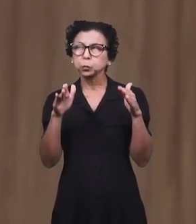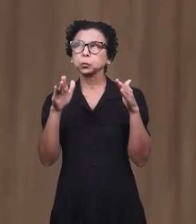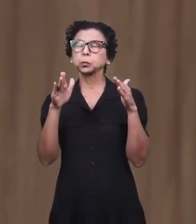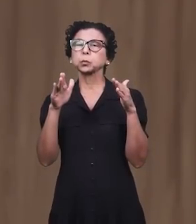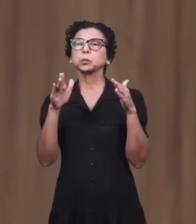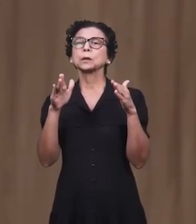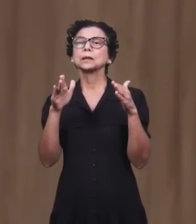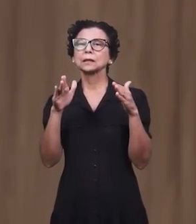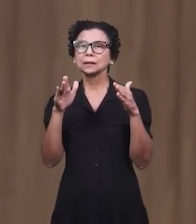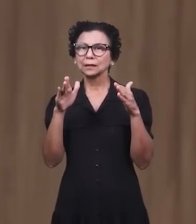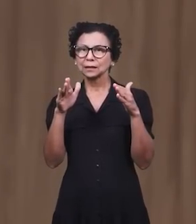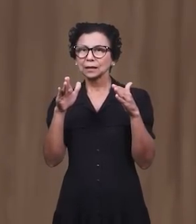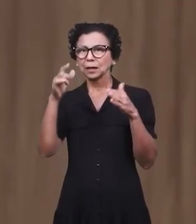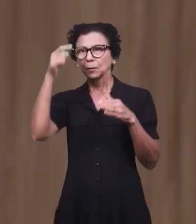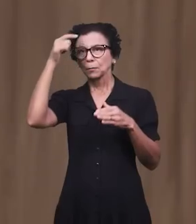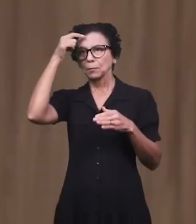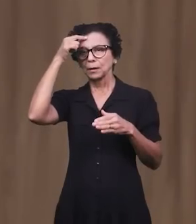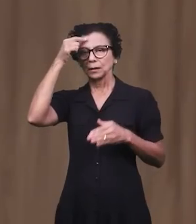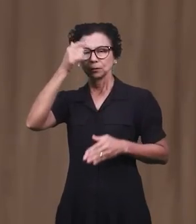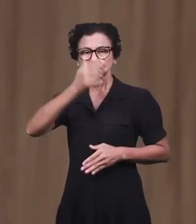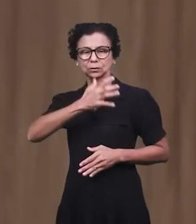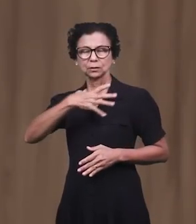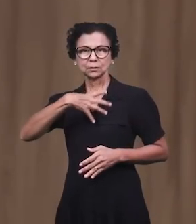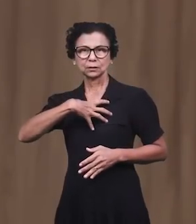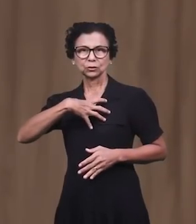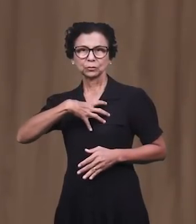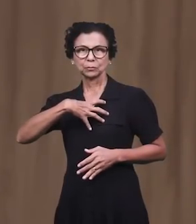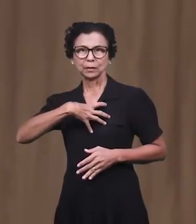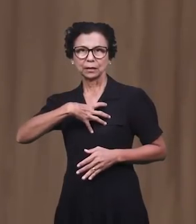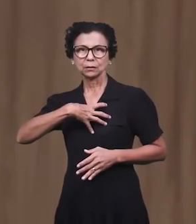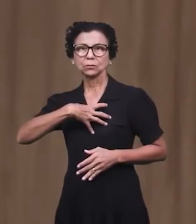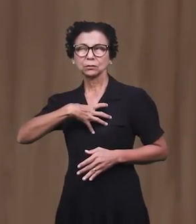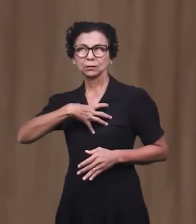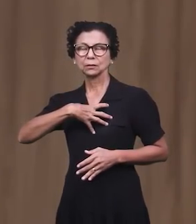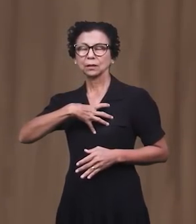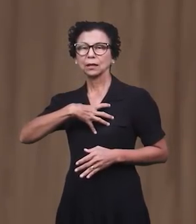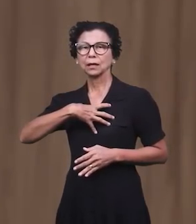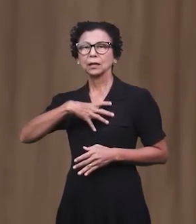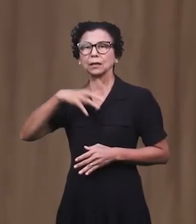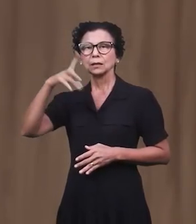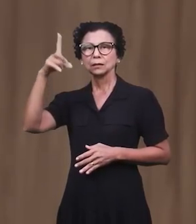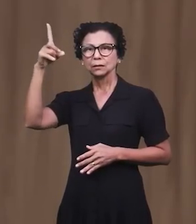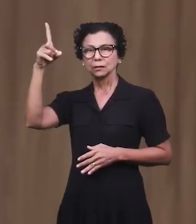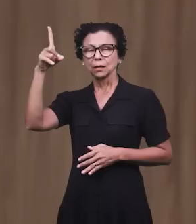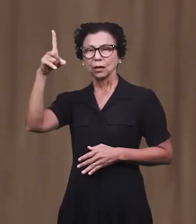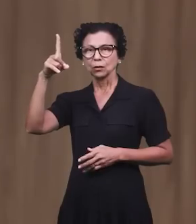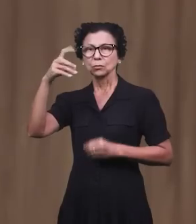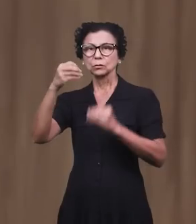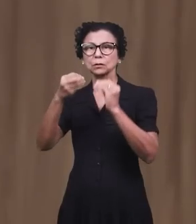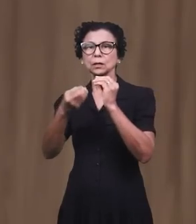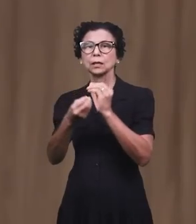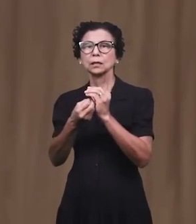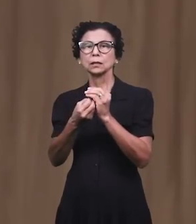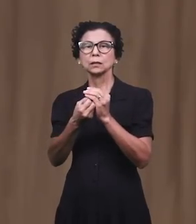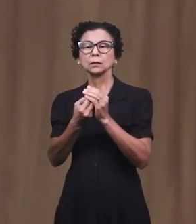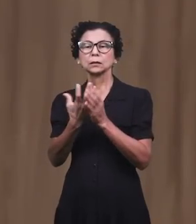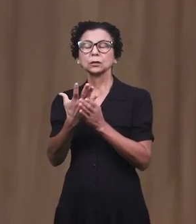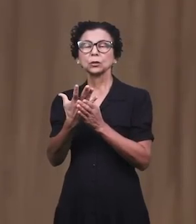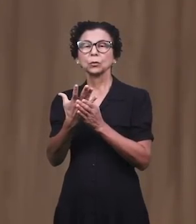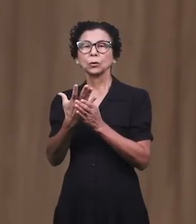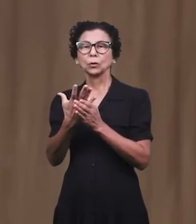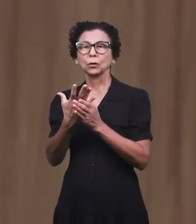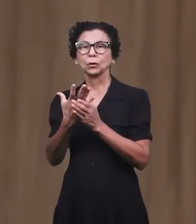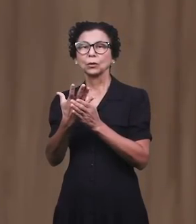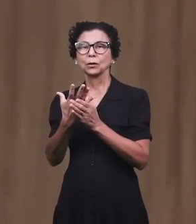essa estrutura que foi criada por Deus para o louvor da sua glória, mas o homem que se